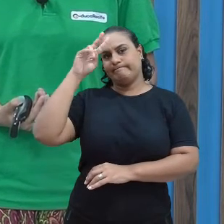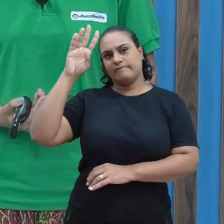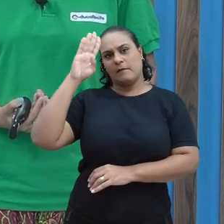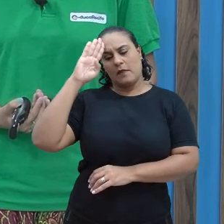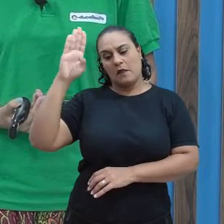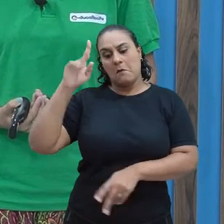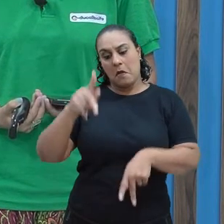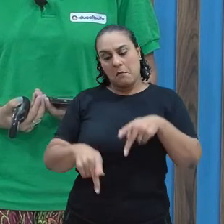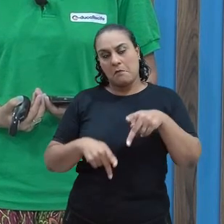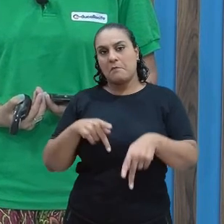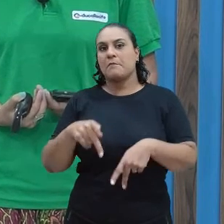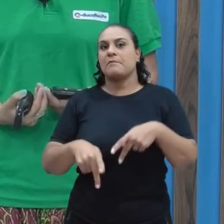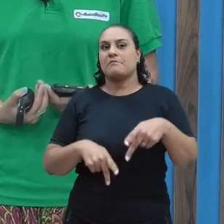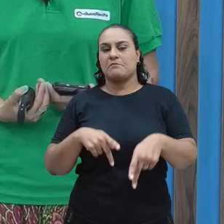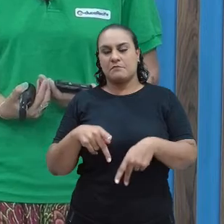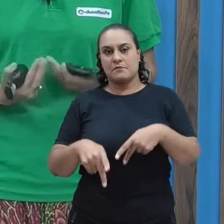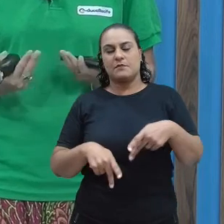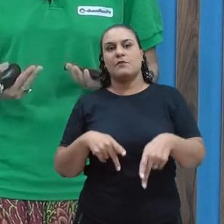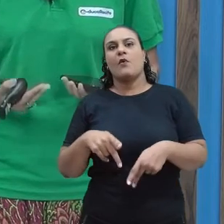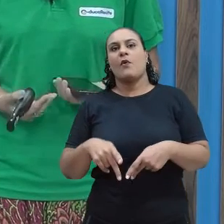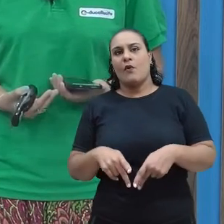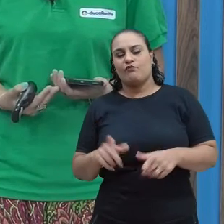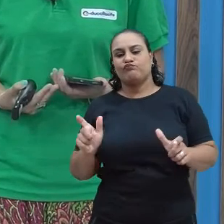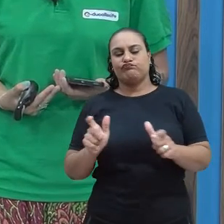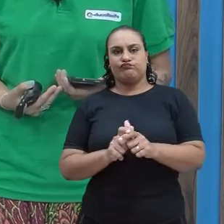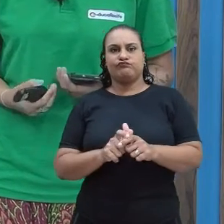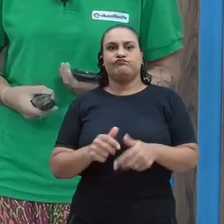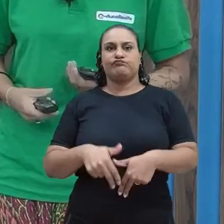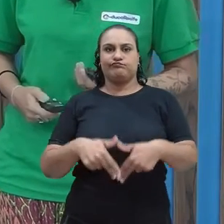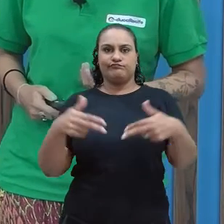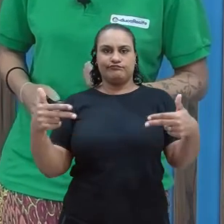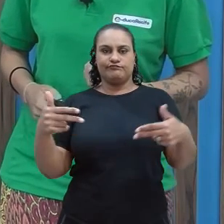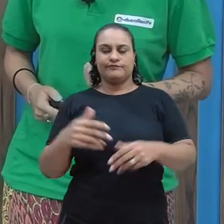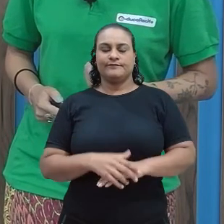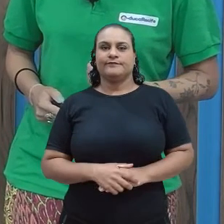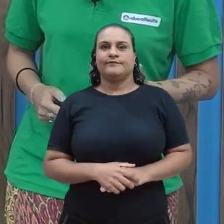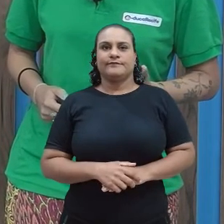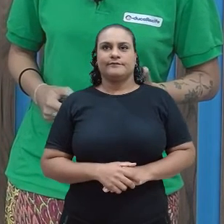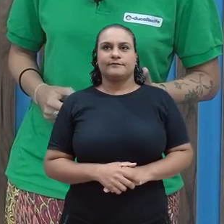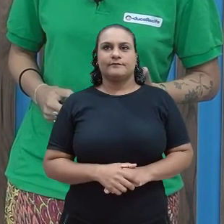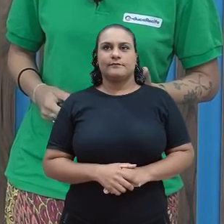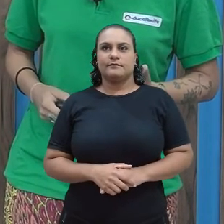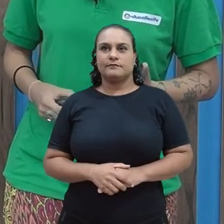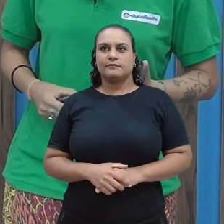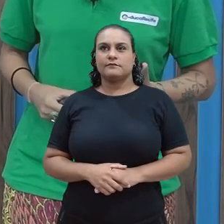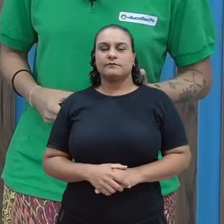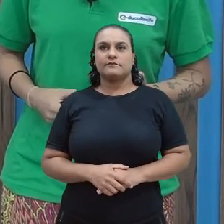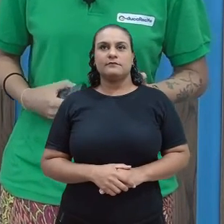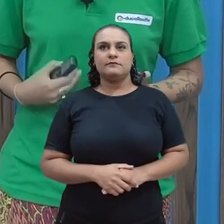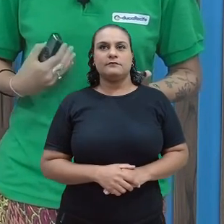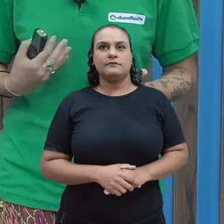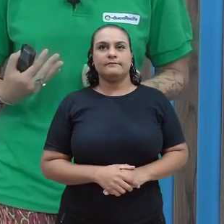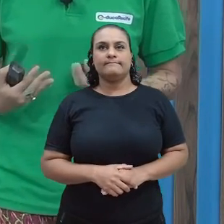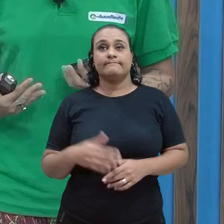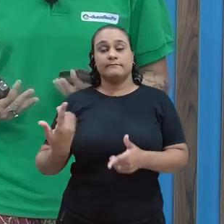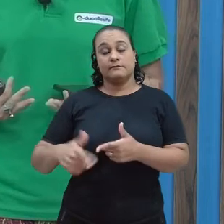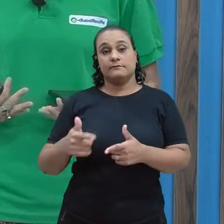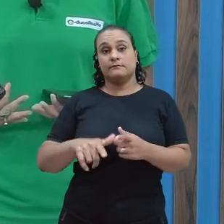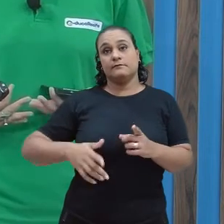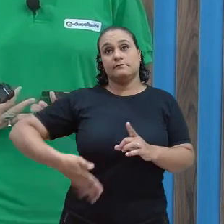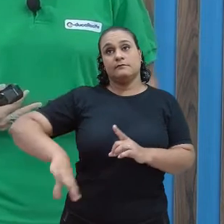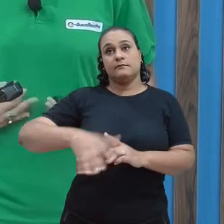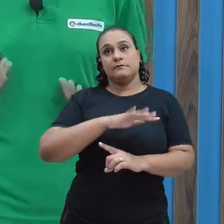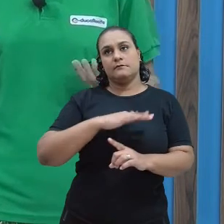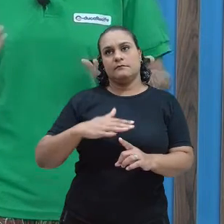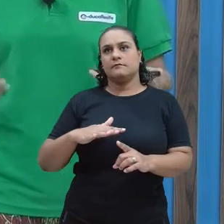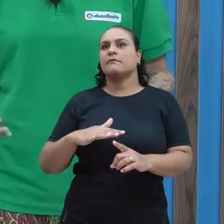para esses povos aí de minorias étnicas, certo? Então, vamos lá. Bom, os problemas ambientais,